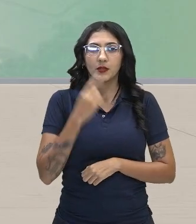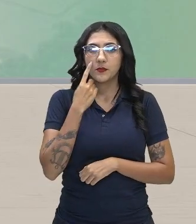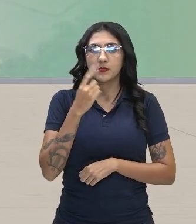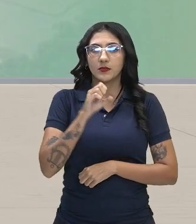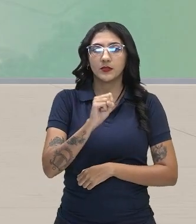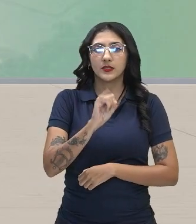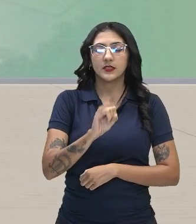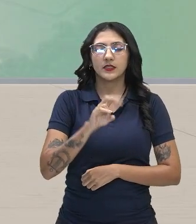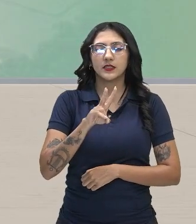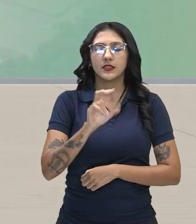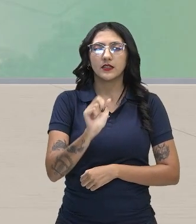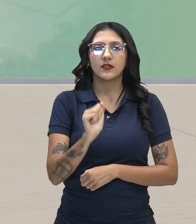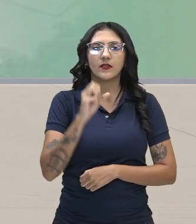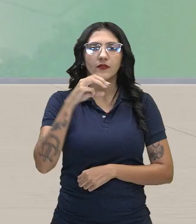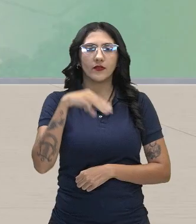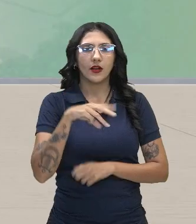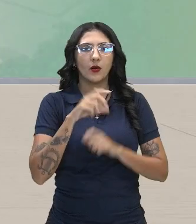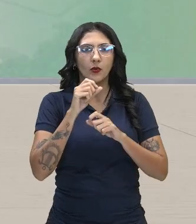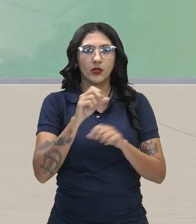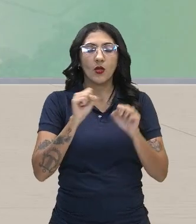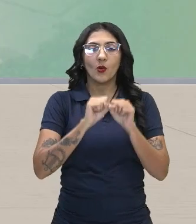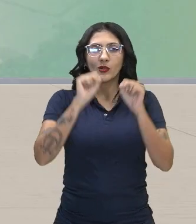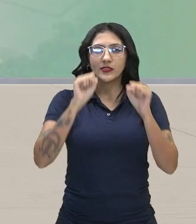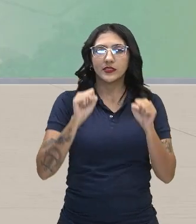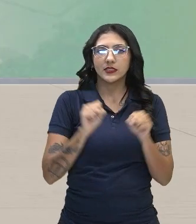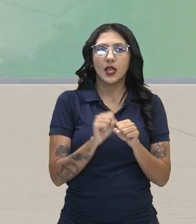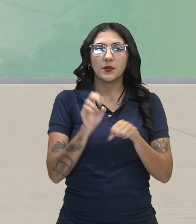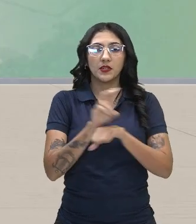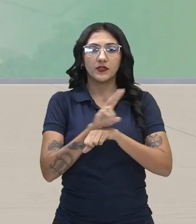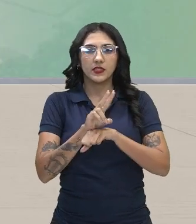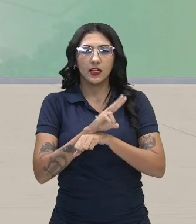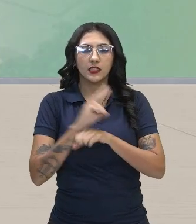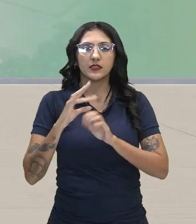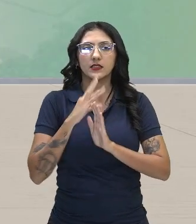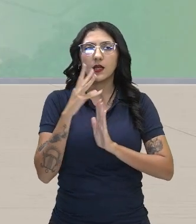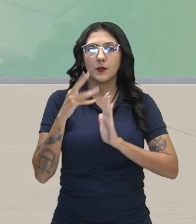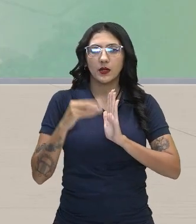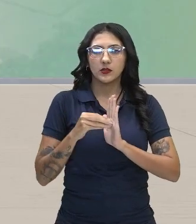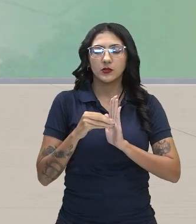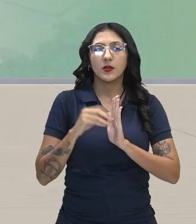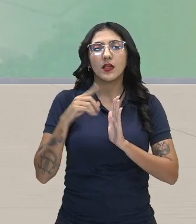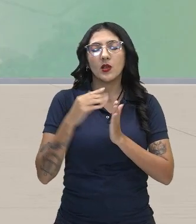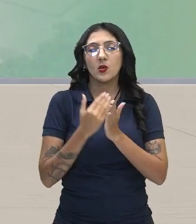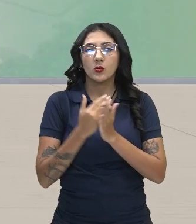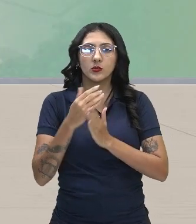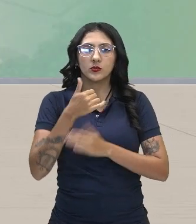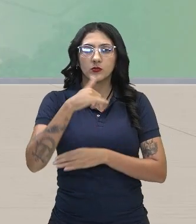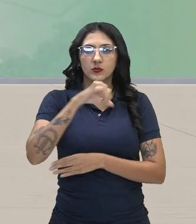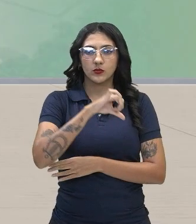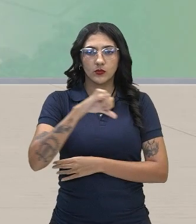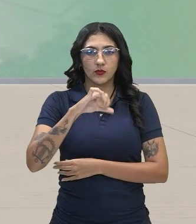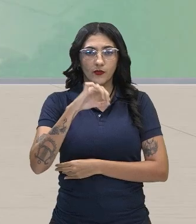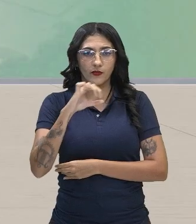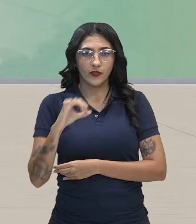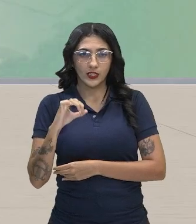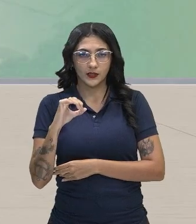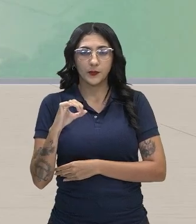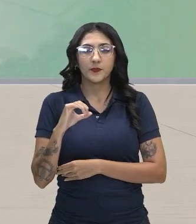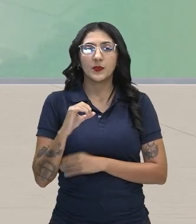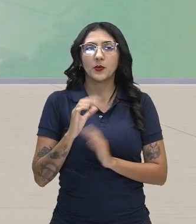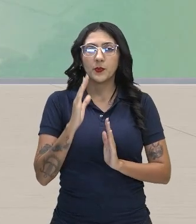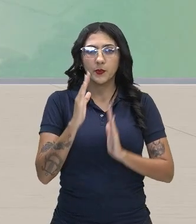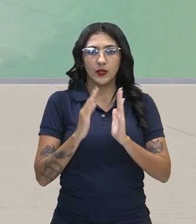de Vigilância da Amazônia, um projeto implementado ali entre 1990 e foi instalado